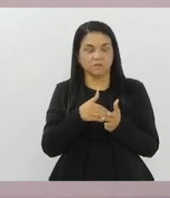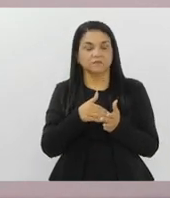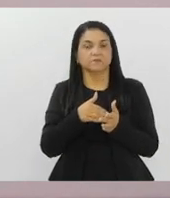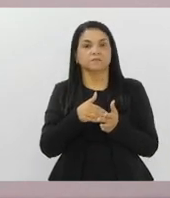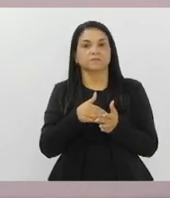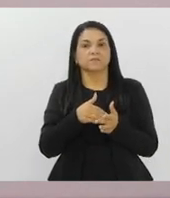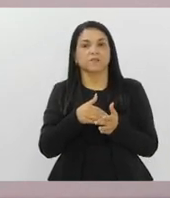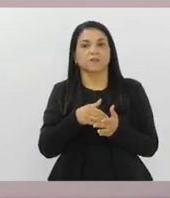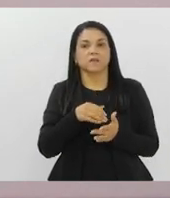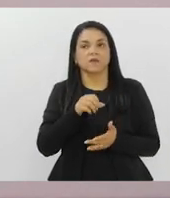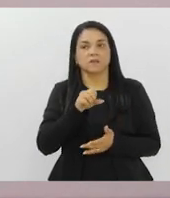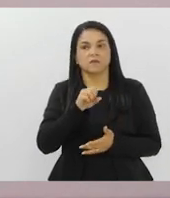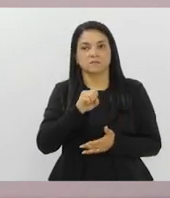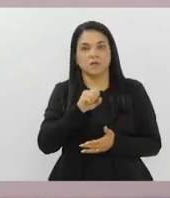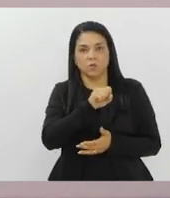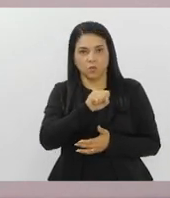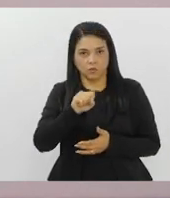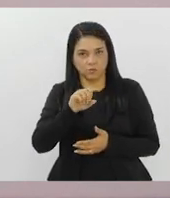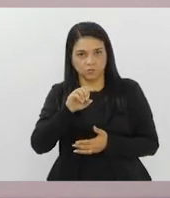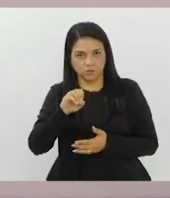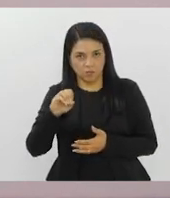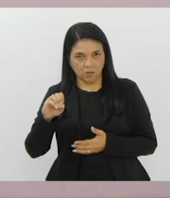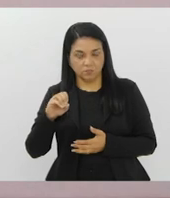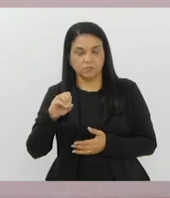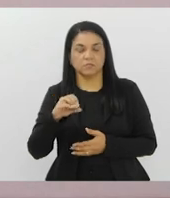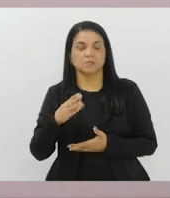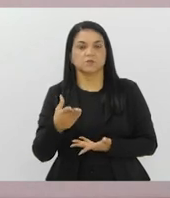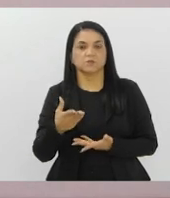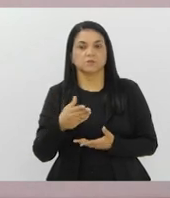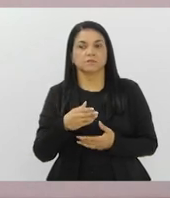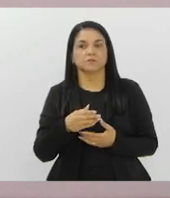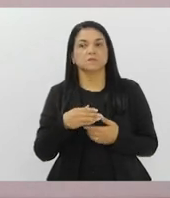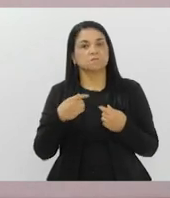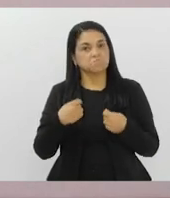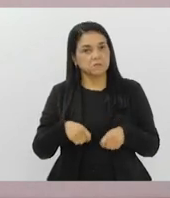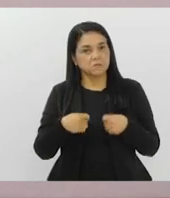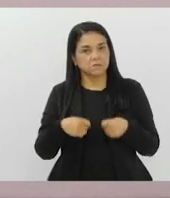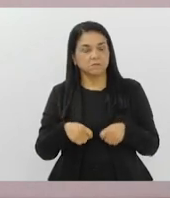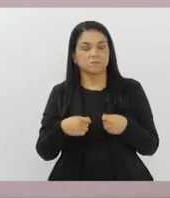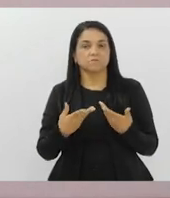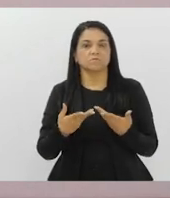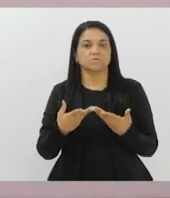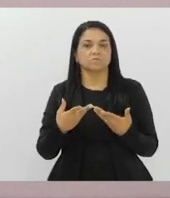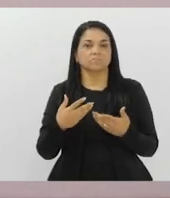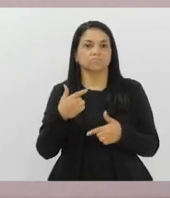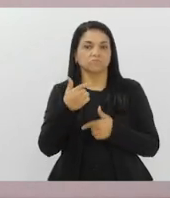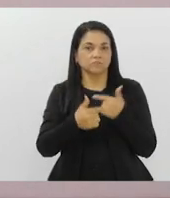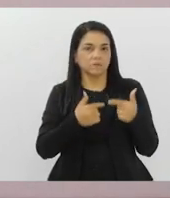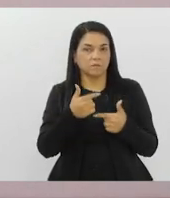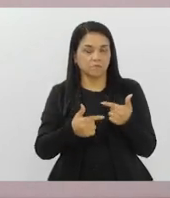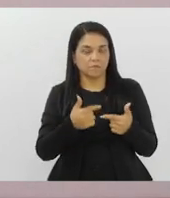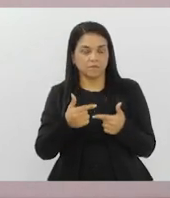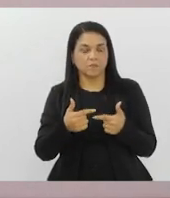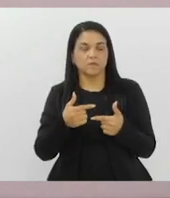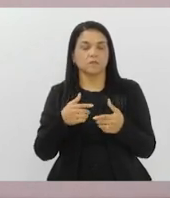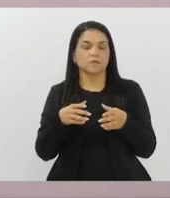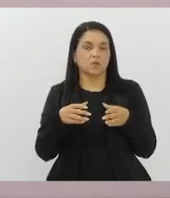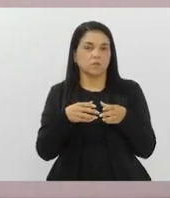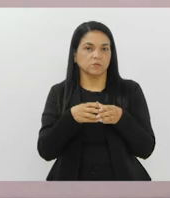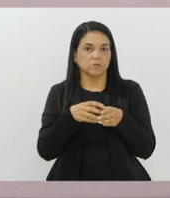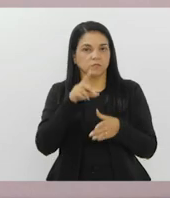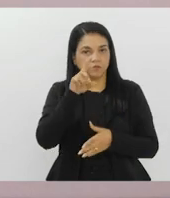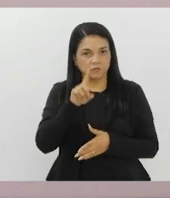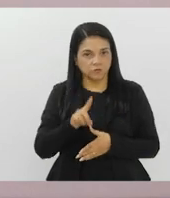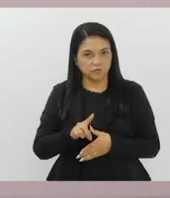para todos, todas e todos que quiserem e precisarem dos serviços da Comissão de Defesa dos Direitos da Mulher e da